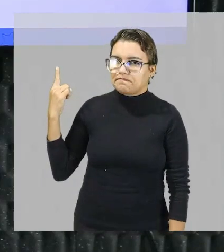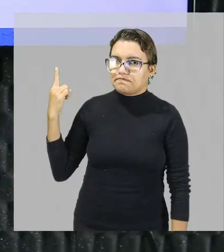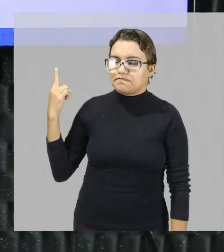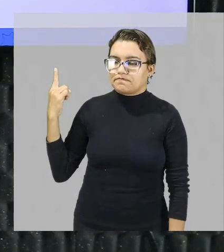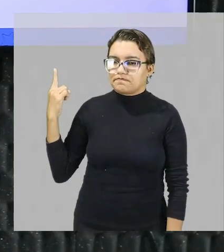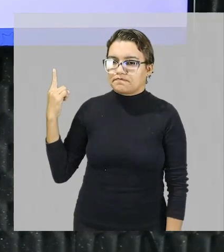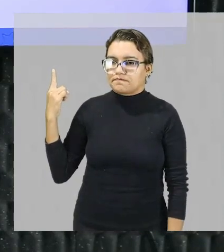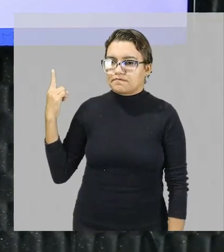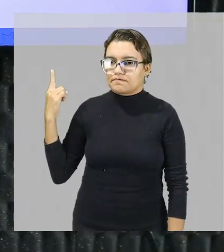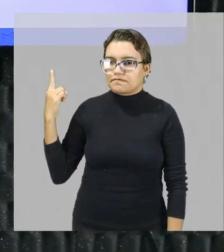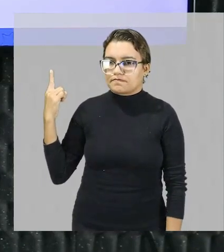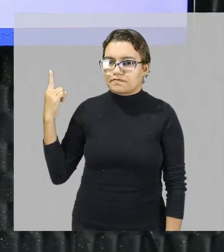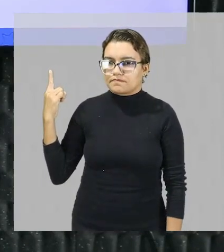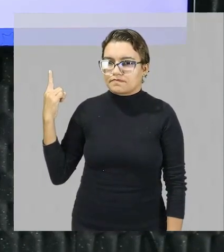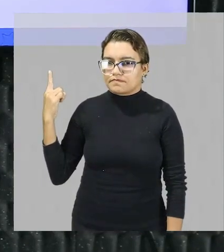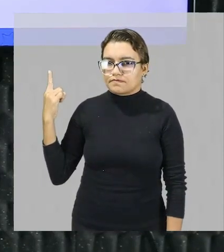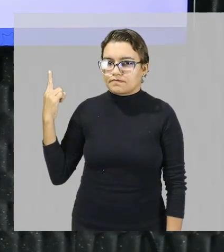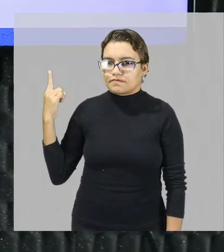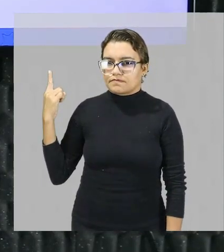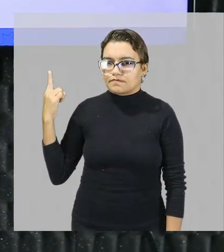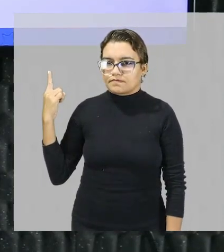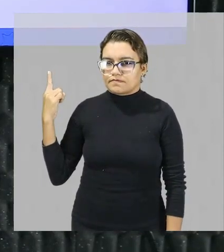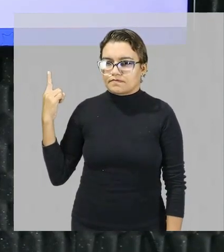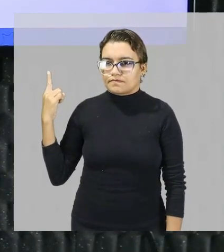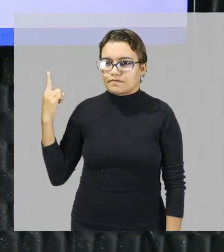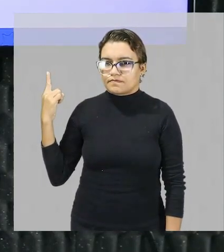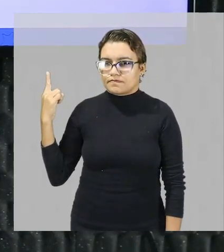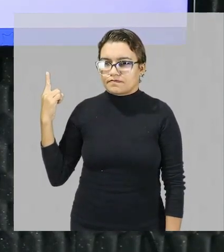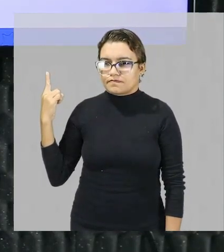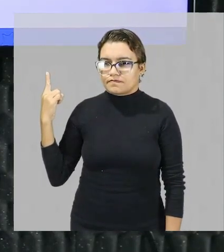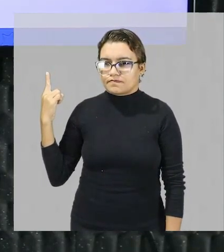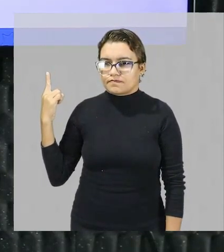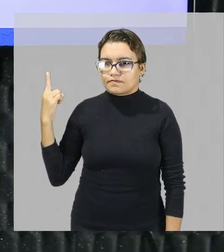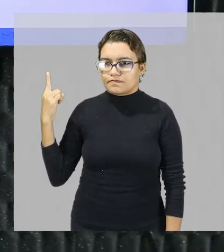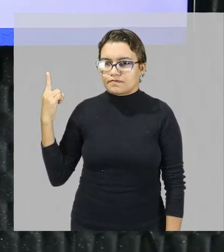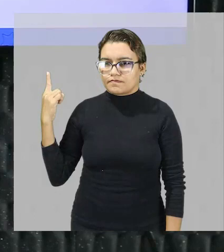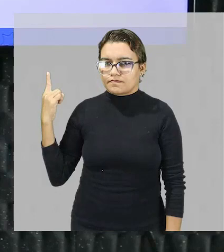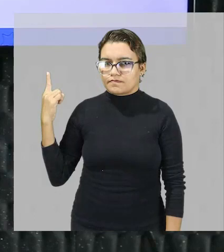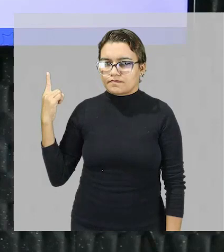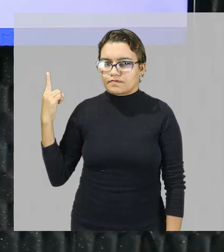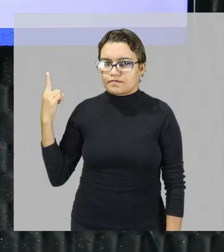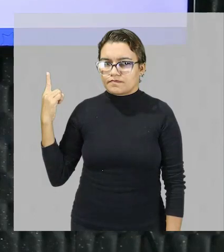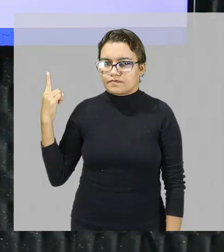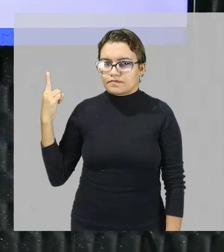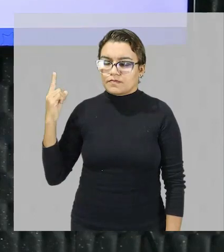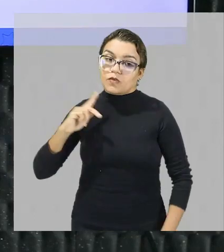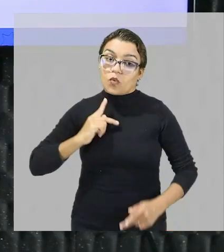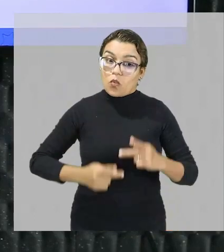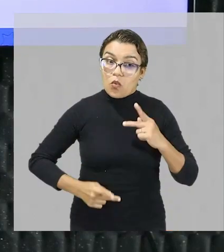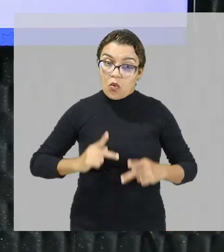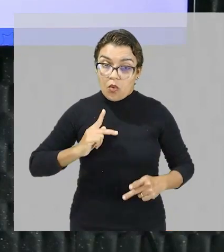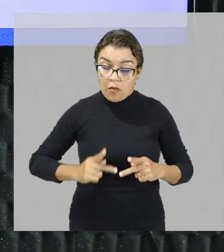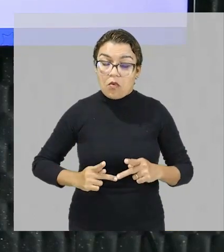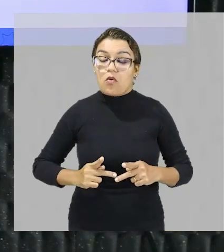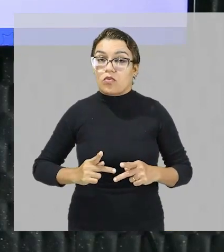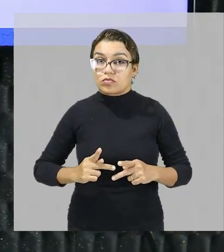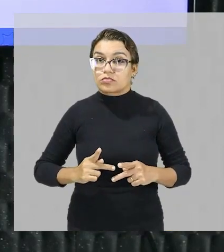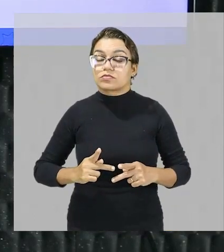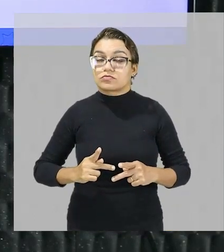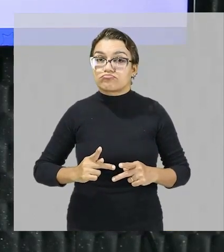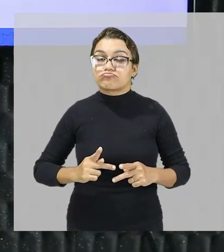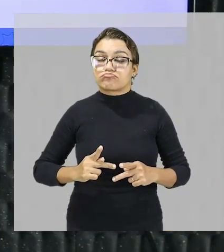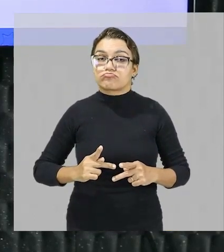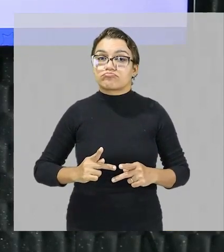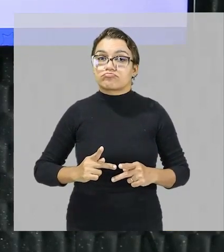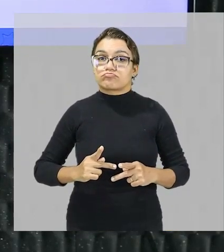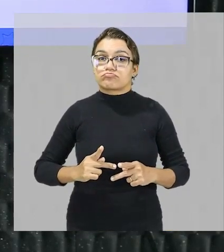de uma cápsula do tecido conjuntivo, denominado teca folicular. O hormônio X, ao qual o texto se